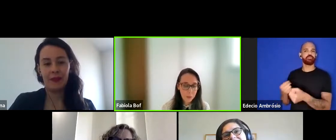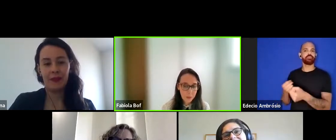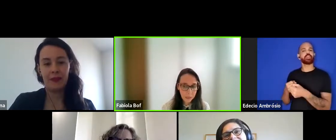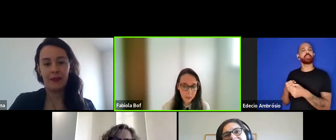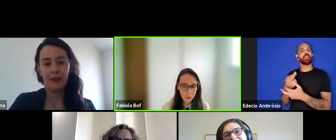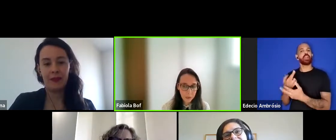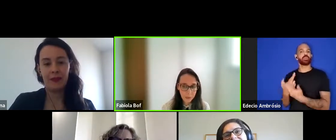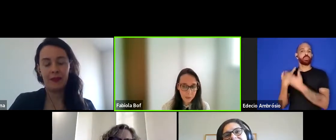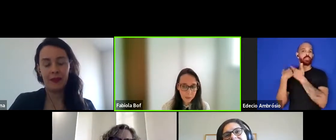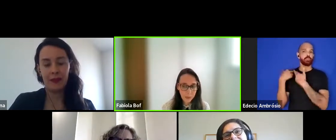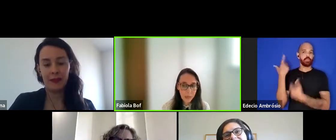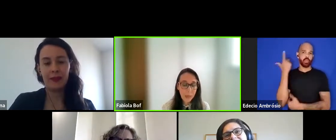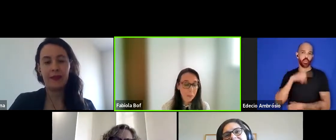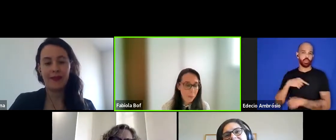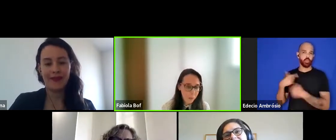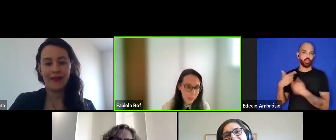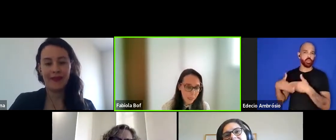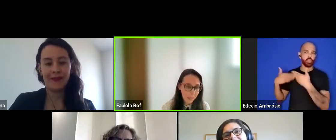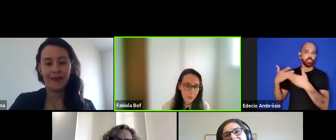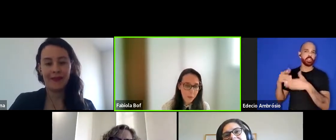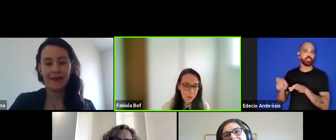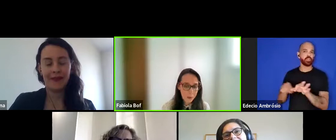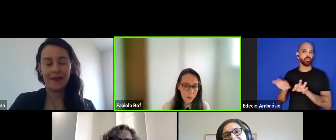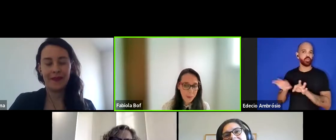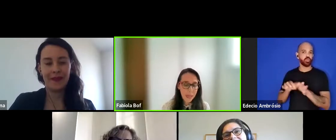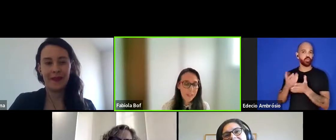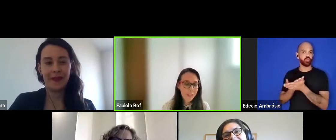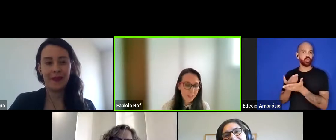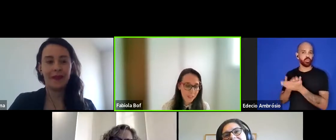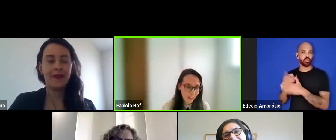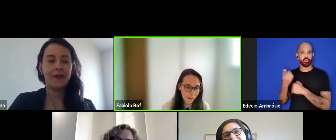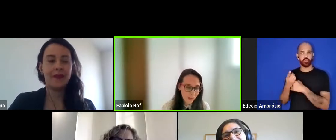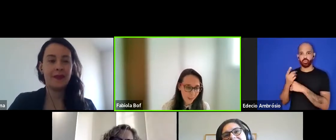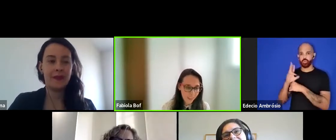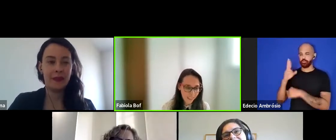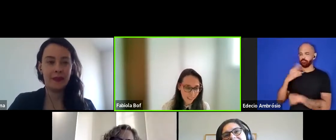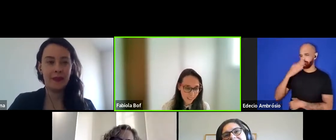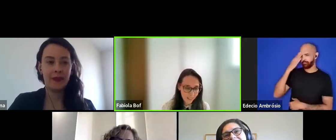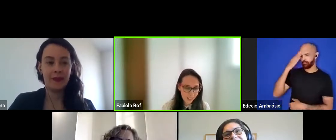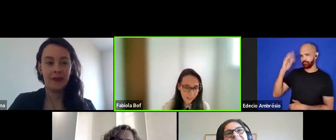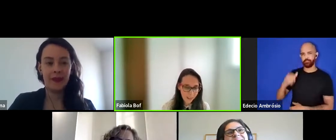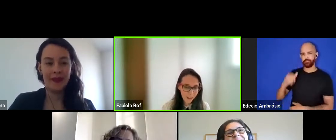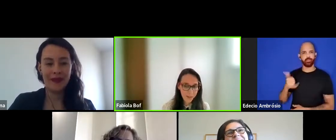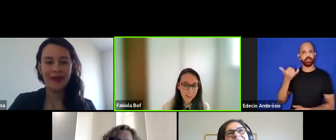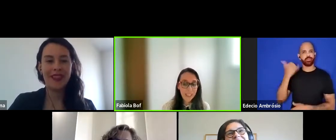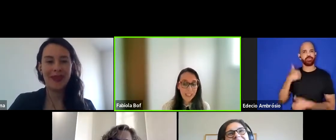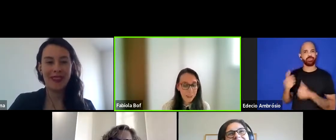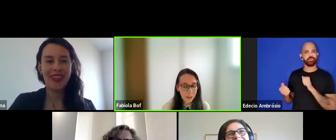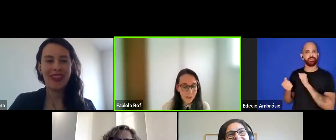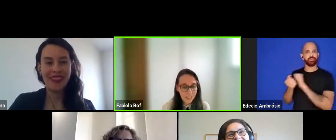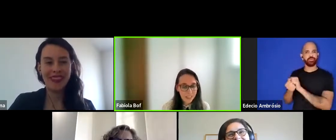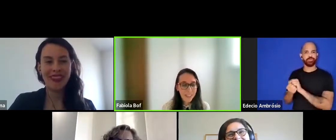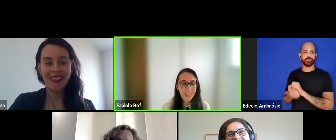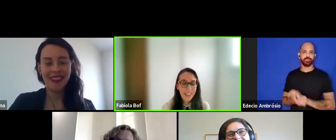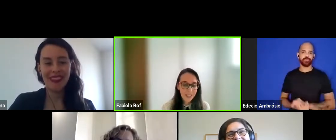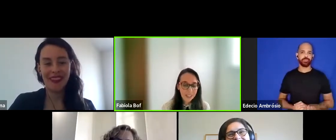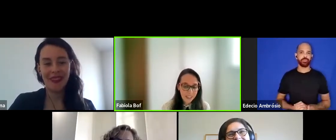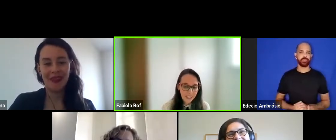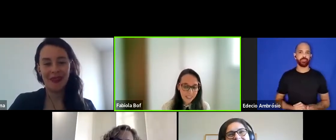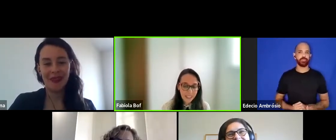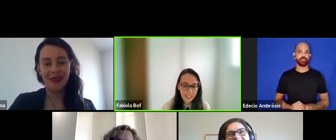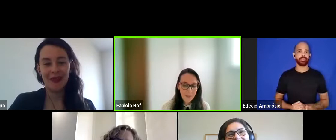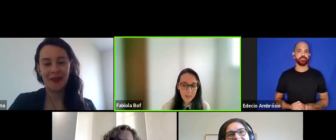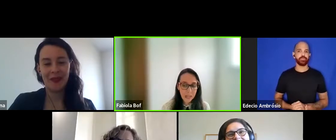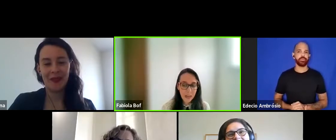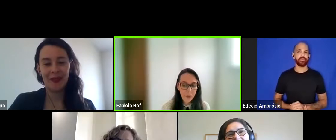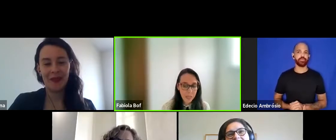conduziu todo o processo de doutoramento. Muito obrigada pela oportunidade de ter me acompanhado nessa caminhada, Ju. Finalmente, eu tenho